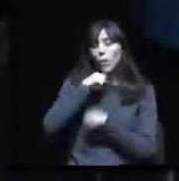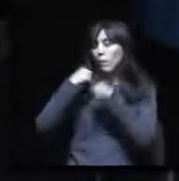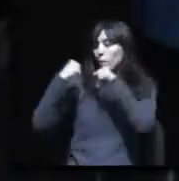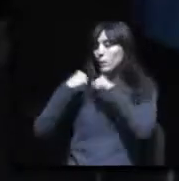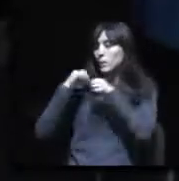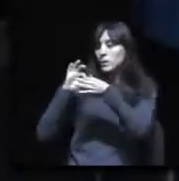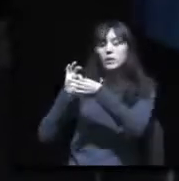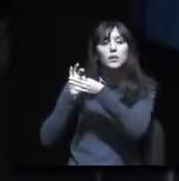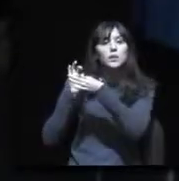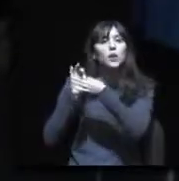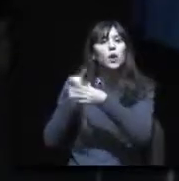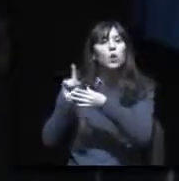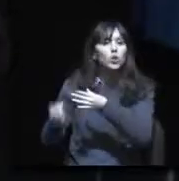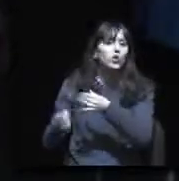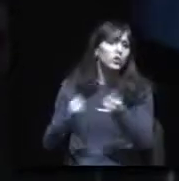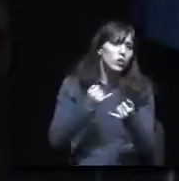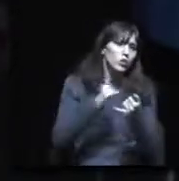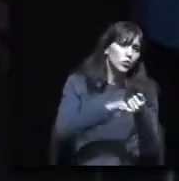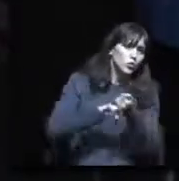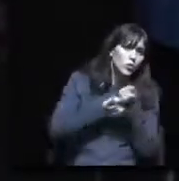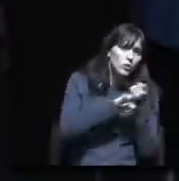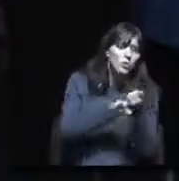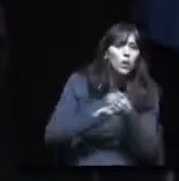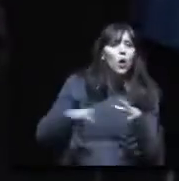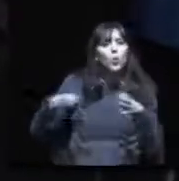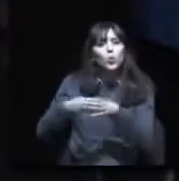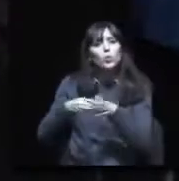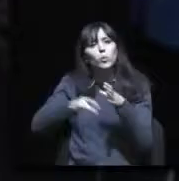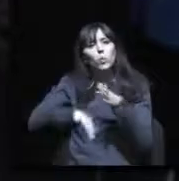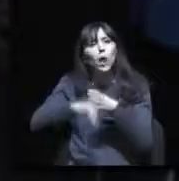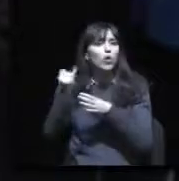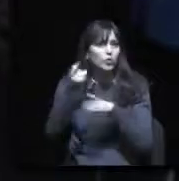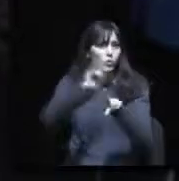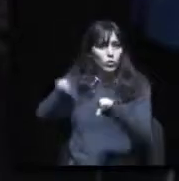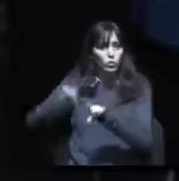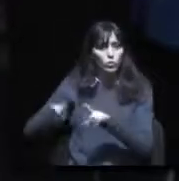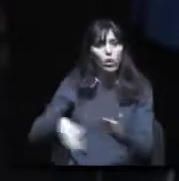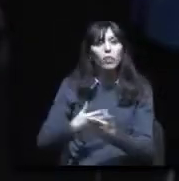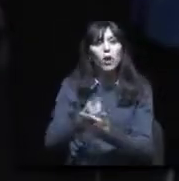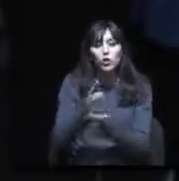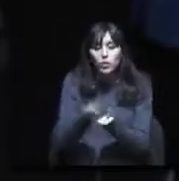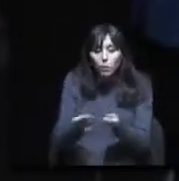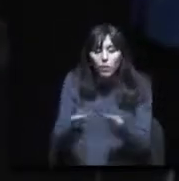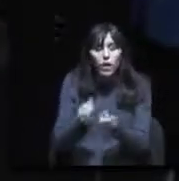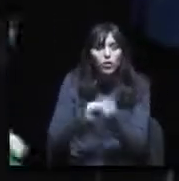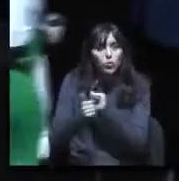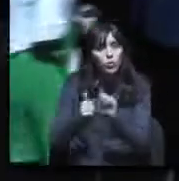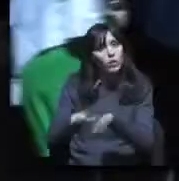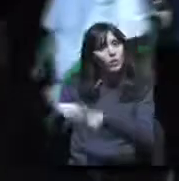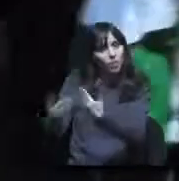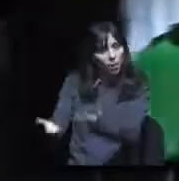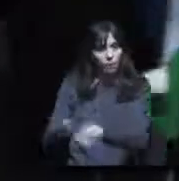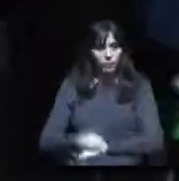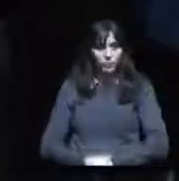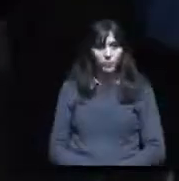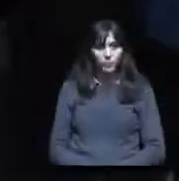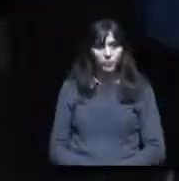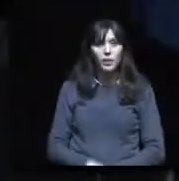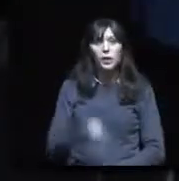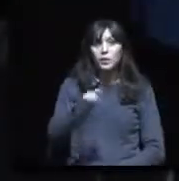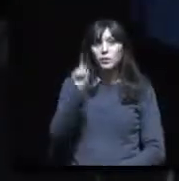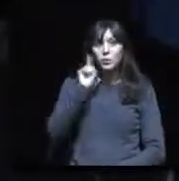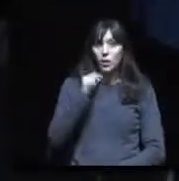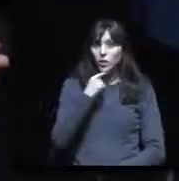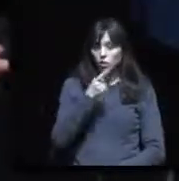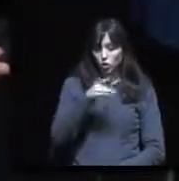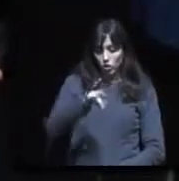parcerias com associações, coletividades locais ou outras entidades, disponibilizando-lhes materiais desportivos. Salientamos também que a